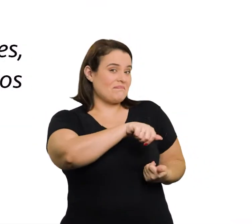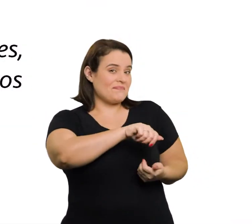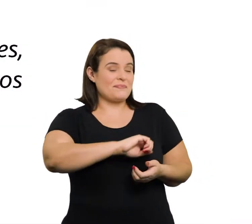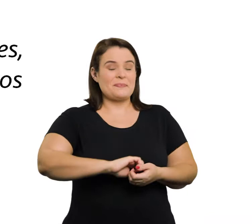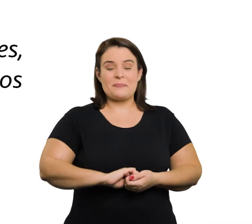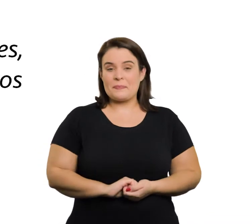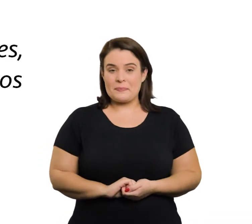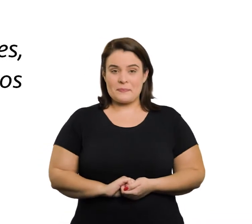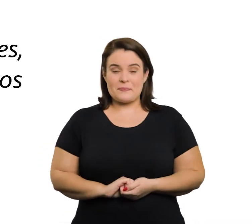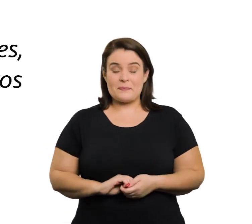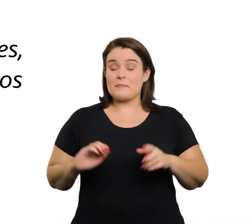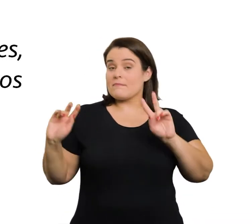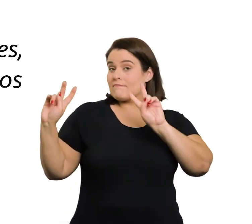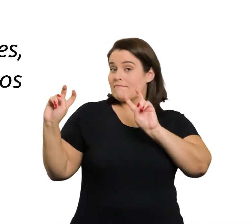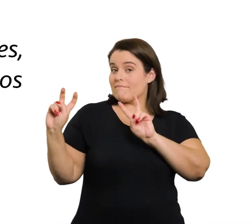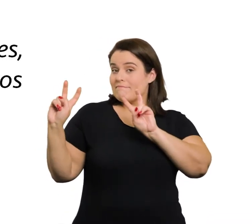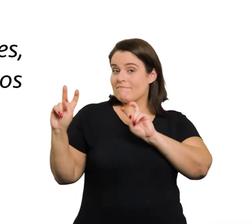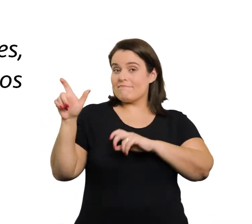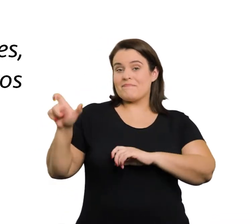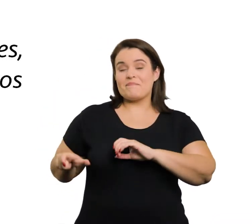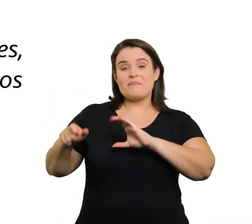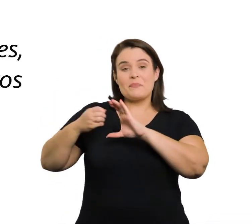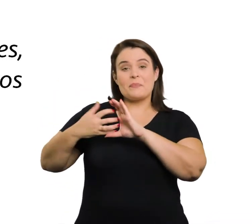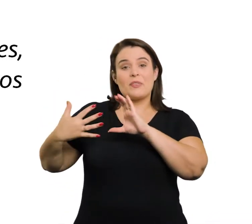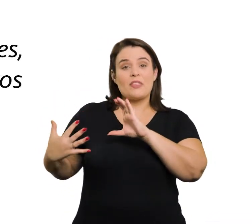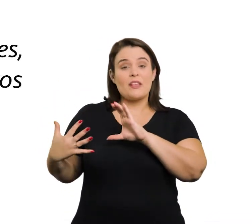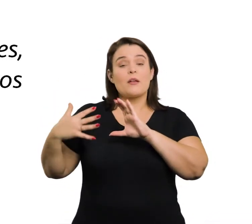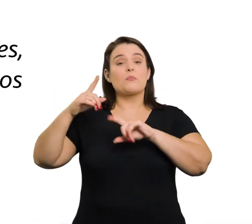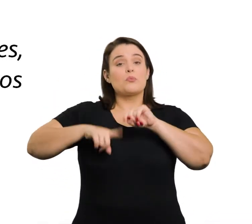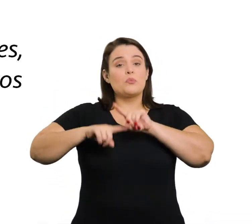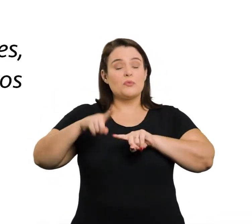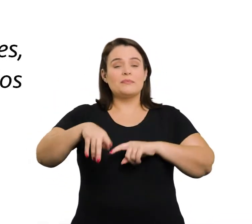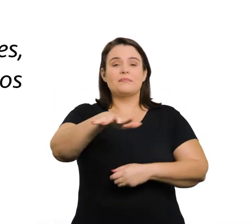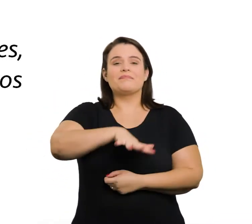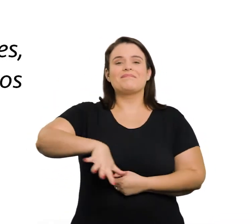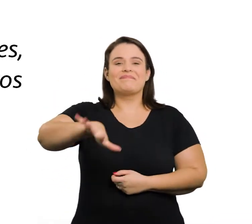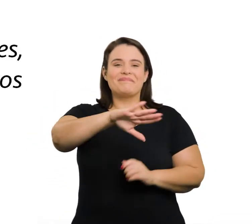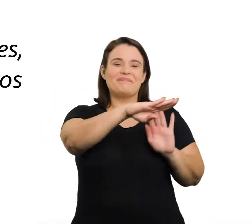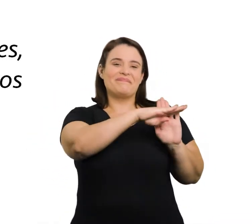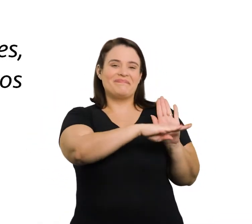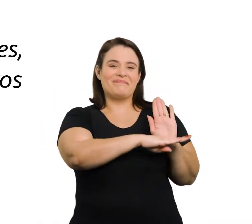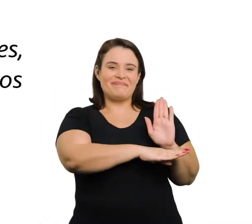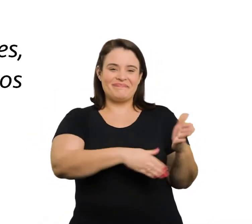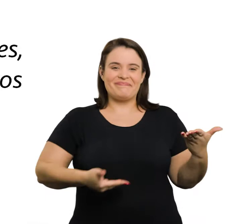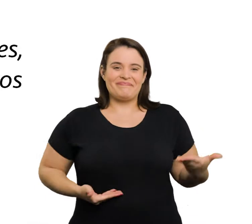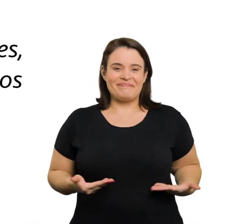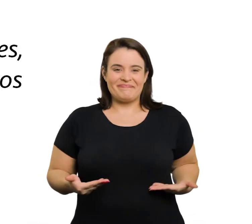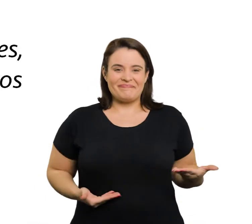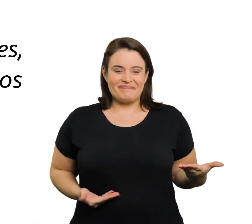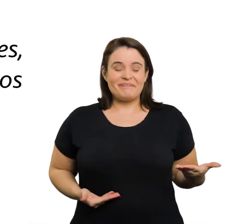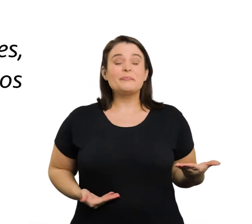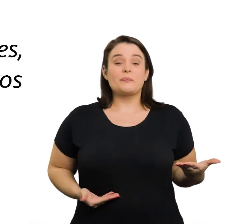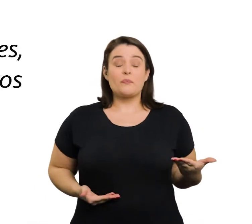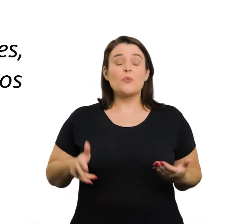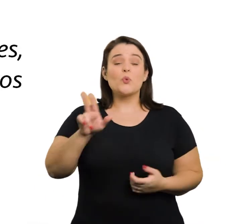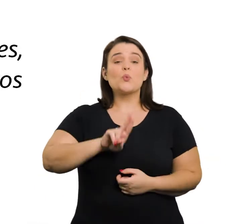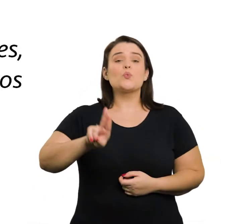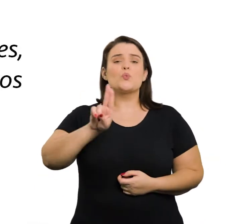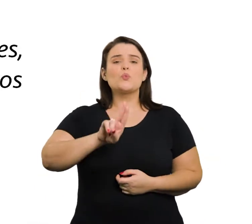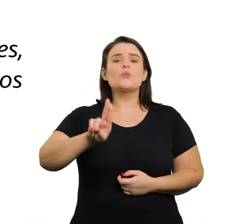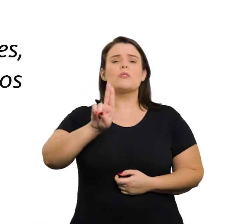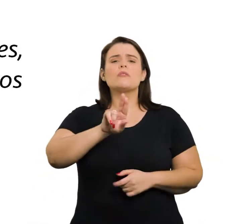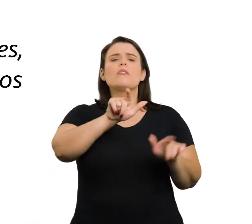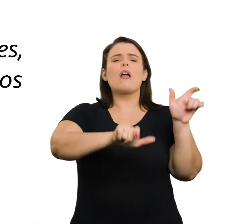universal? Abre aspas. Concepção de produtos, ambientes, programas e serviços